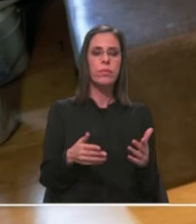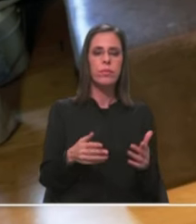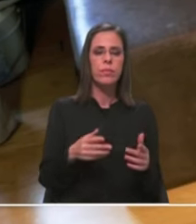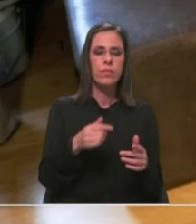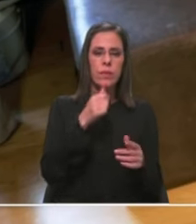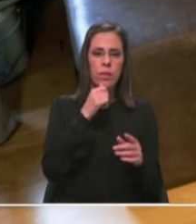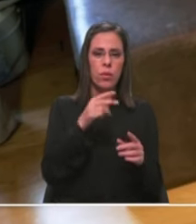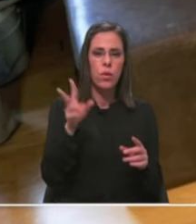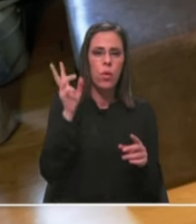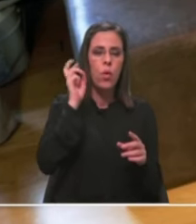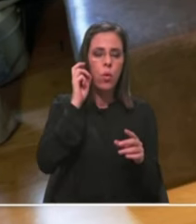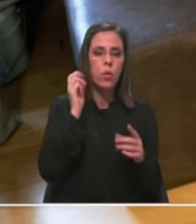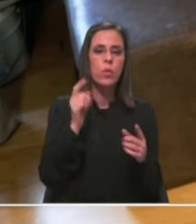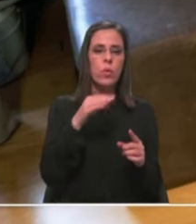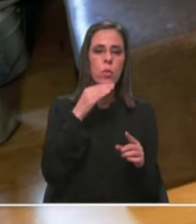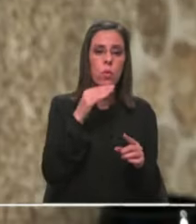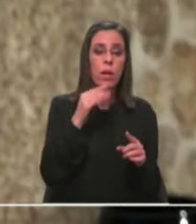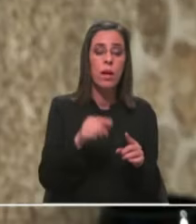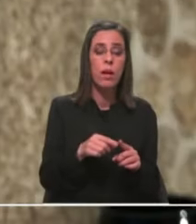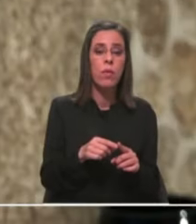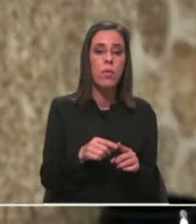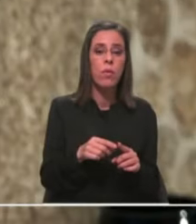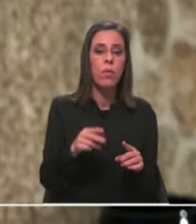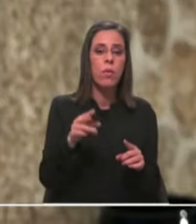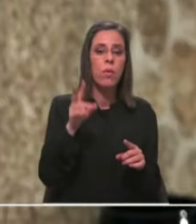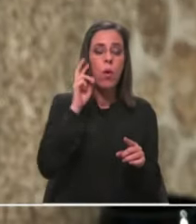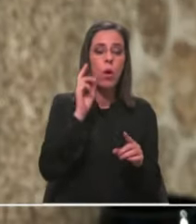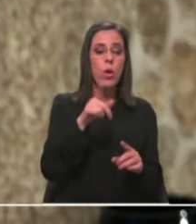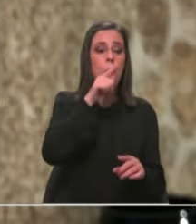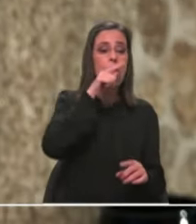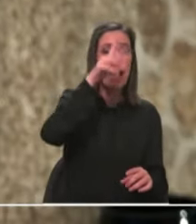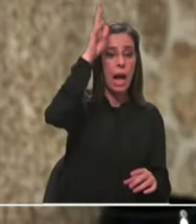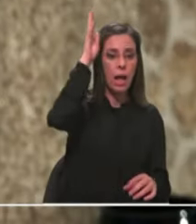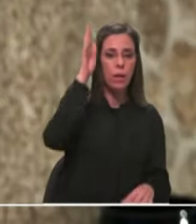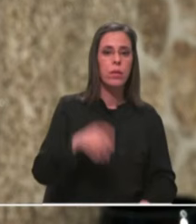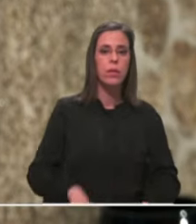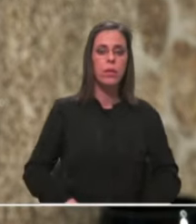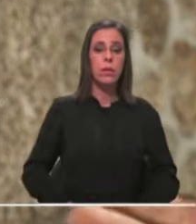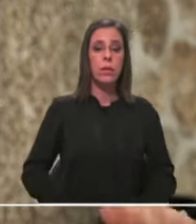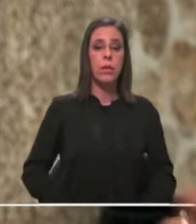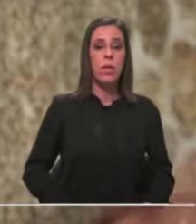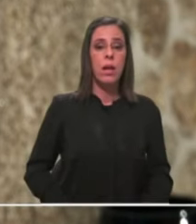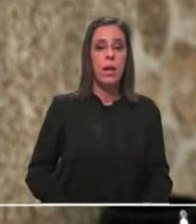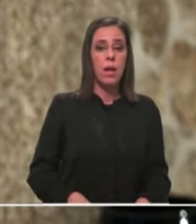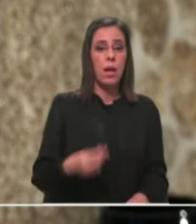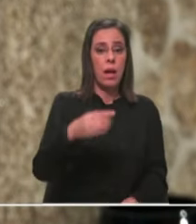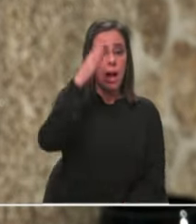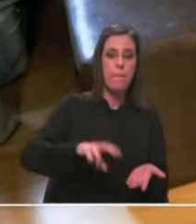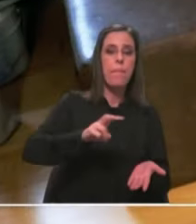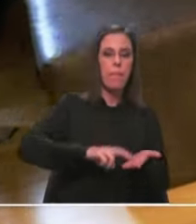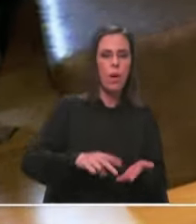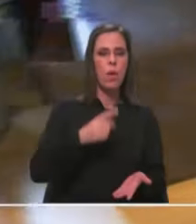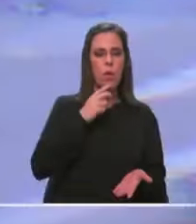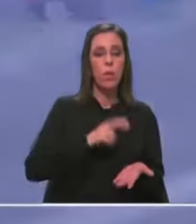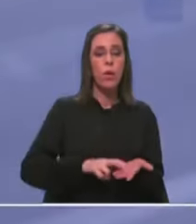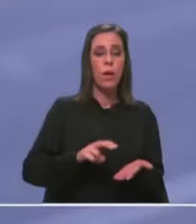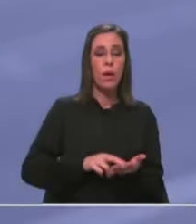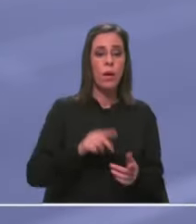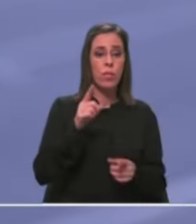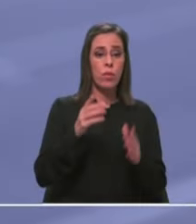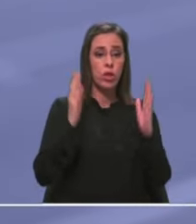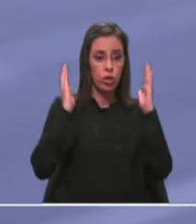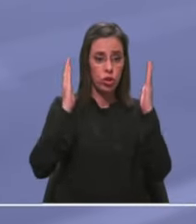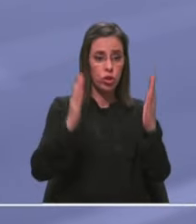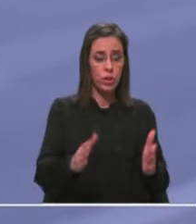passar a achar que eu sou um galo. Ouço um galo a cantar. Se ali animais, tem que haver pessoas. Quando cheguei à